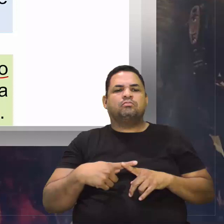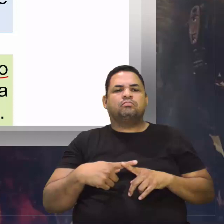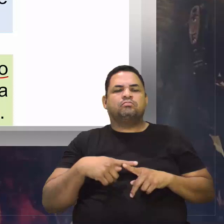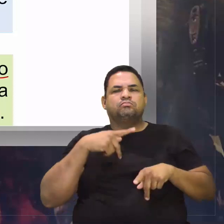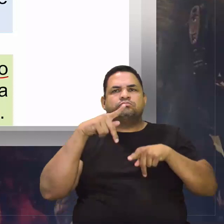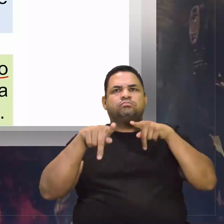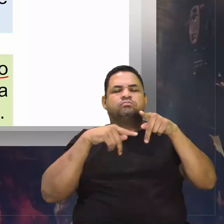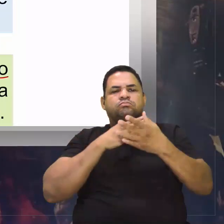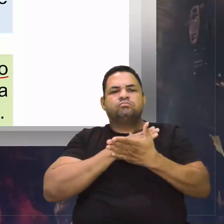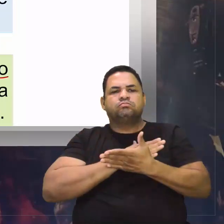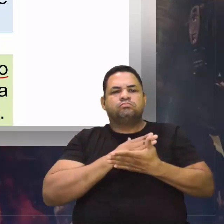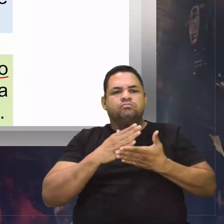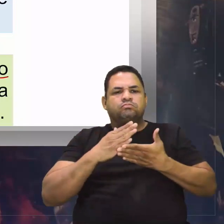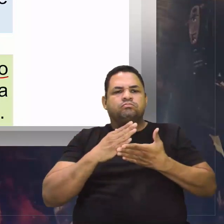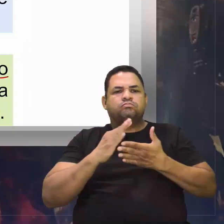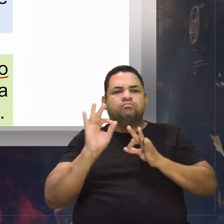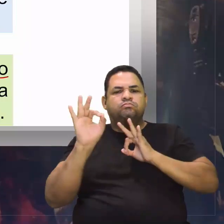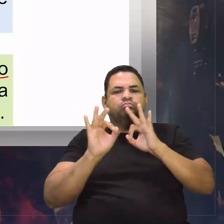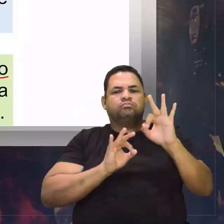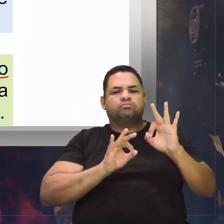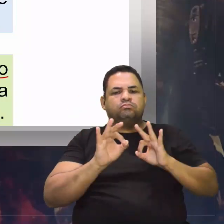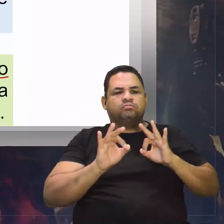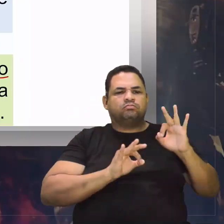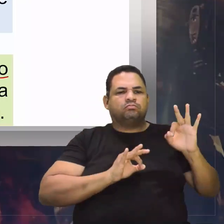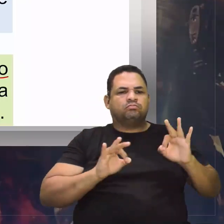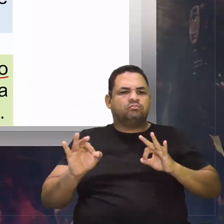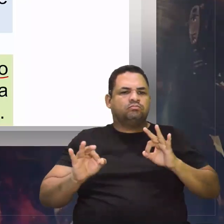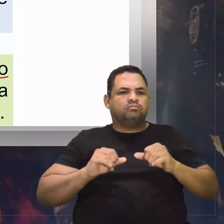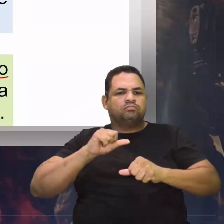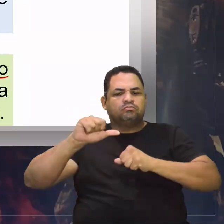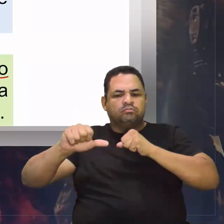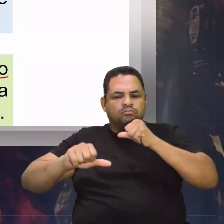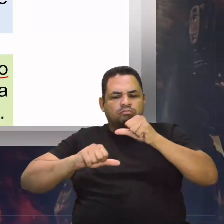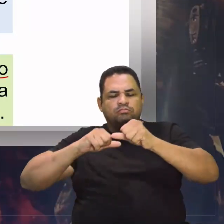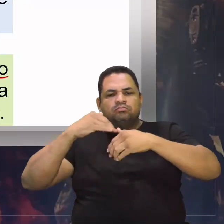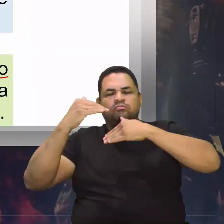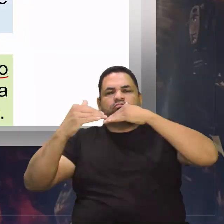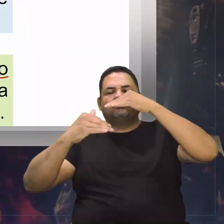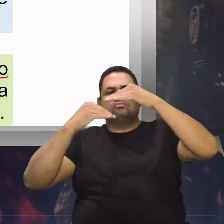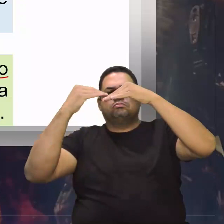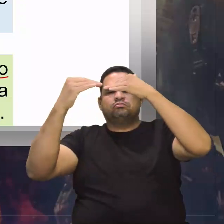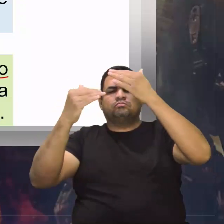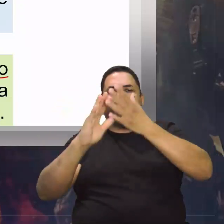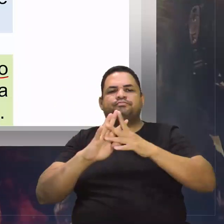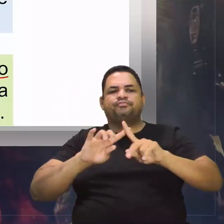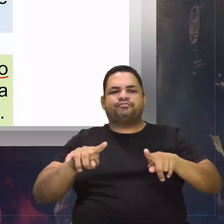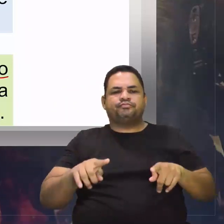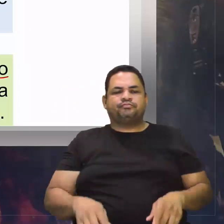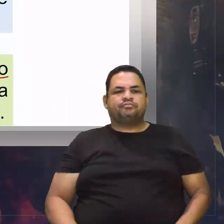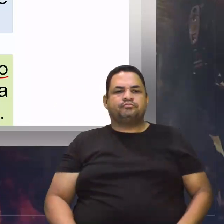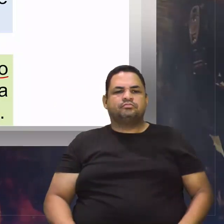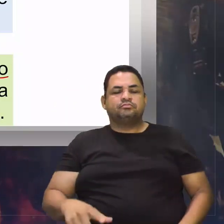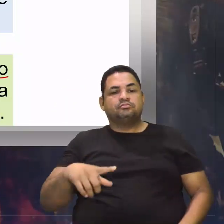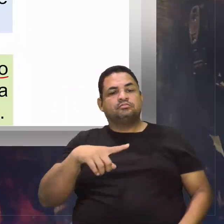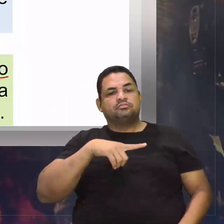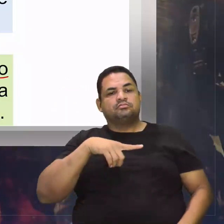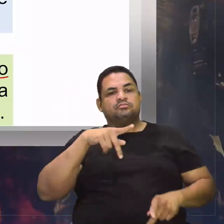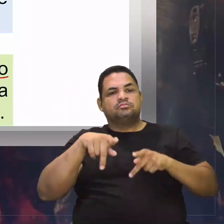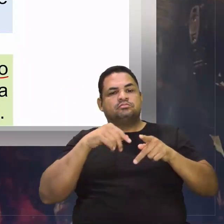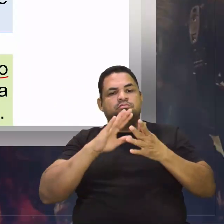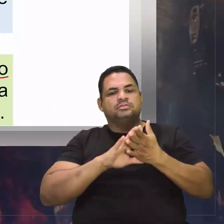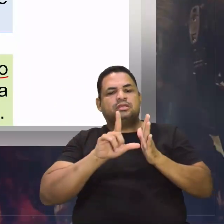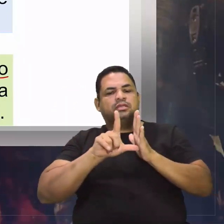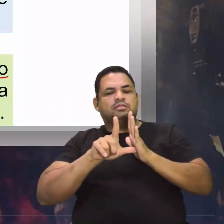elas começam a serem moldadas, evoluídas. Mas tinha também civilizações que estavam